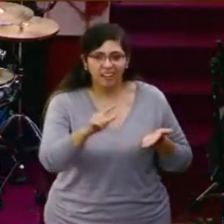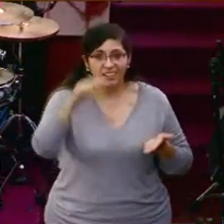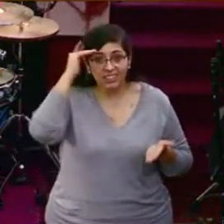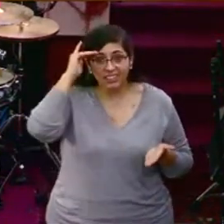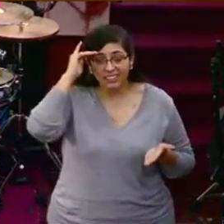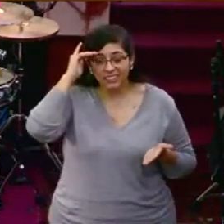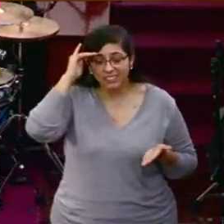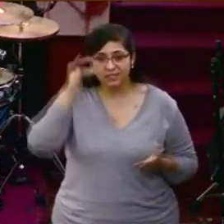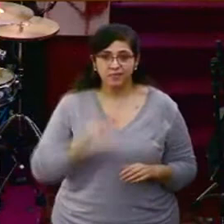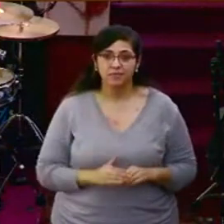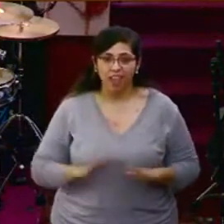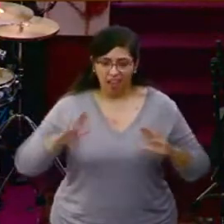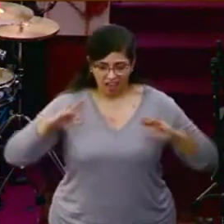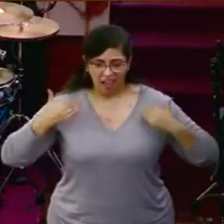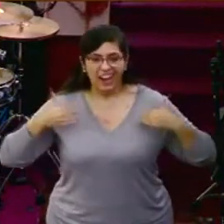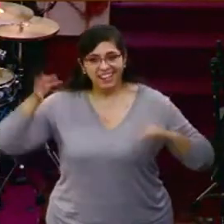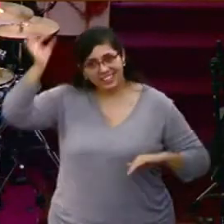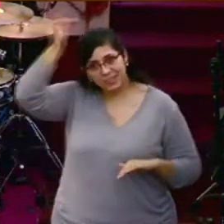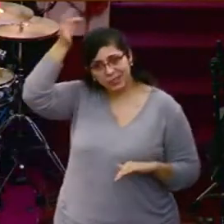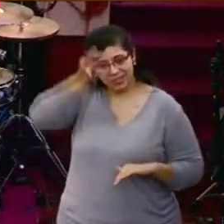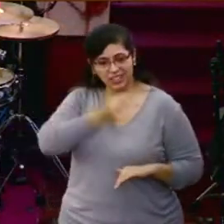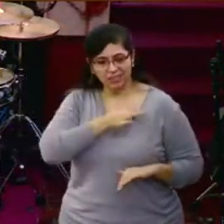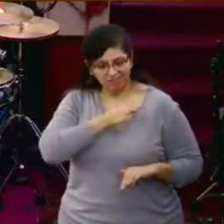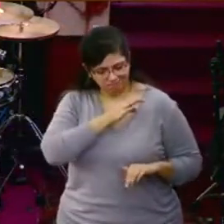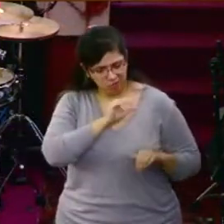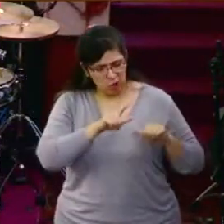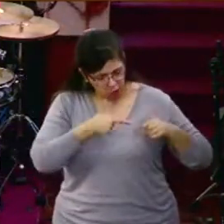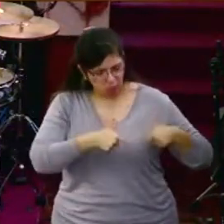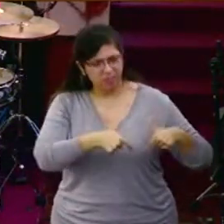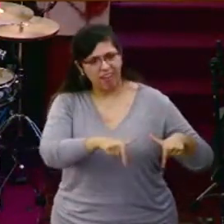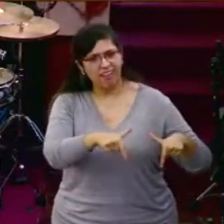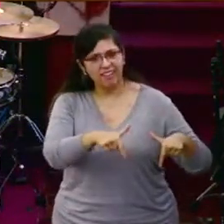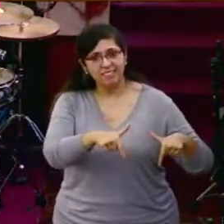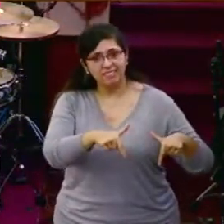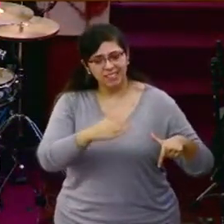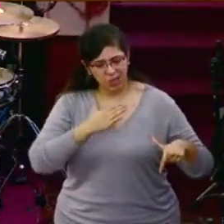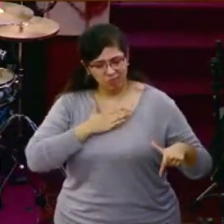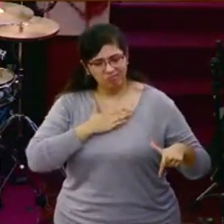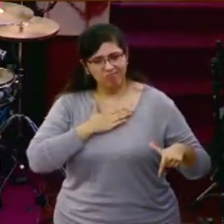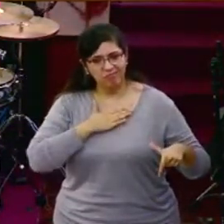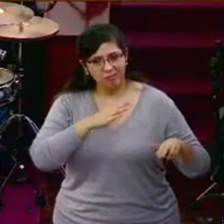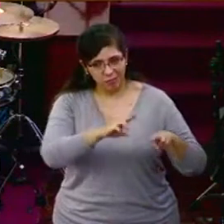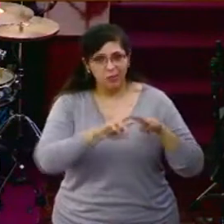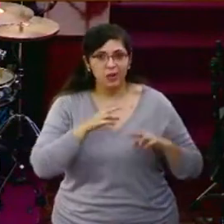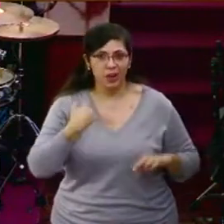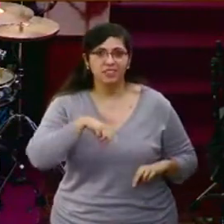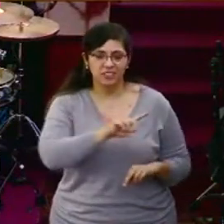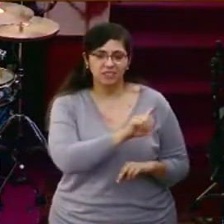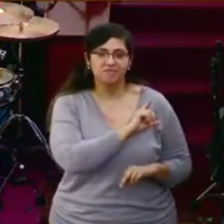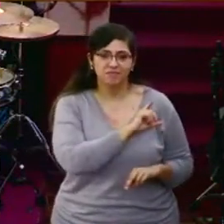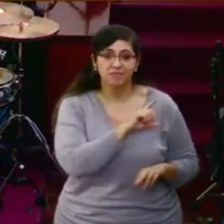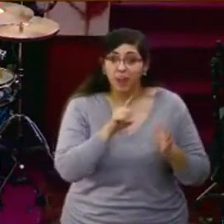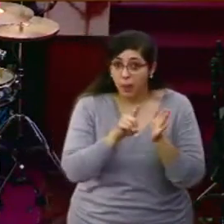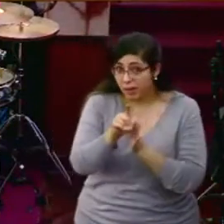depende daquilo o espírito santo trabalha em nós trabalhou em paulo por isso ele sabe a minha